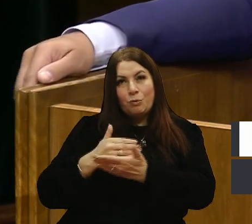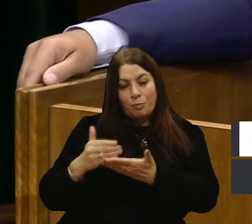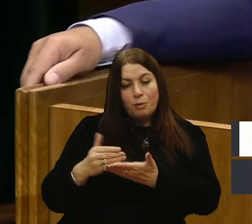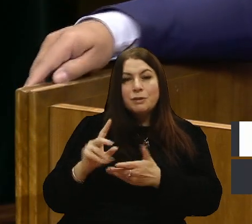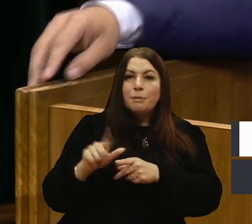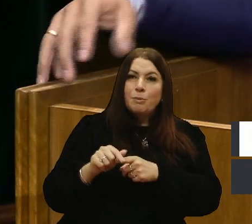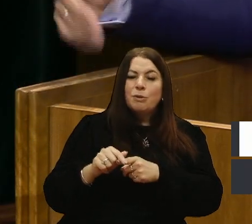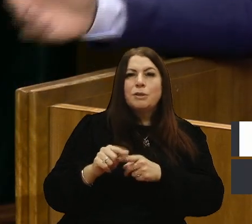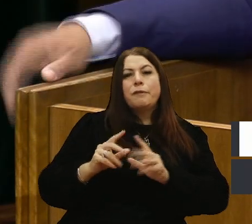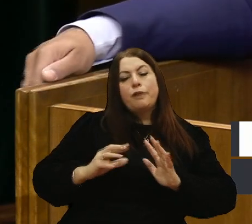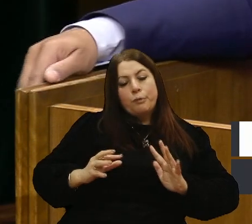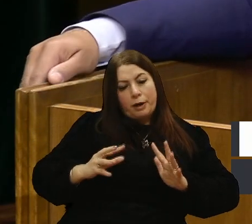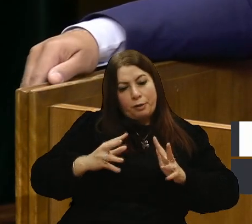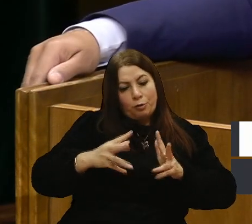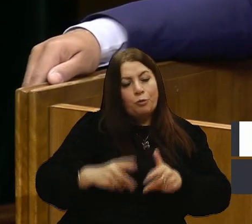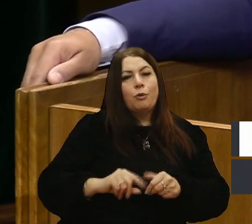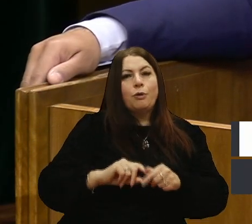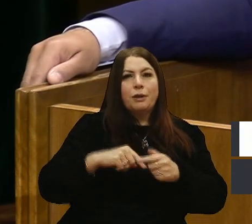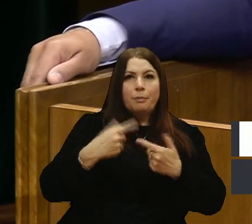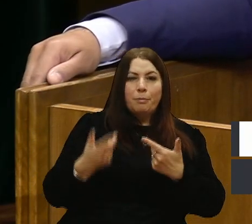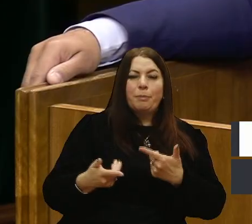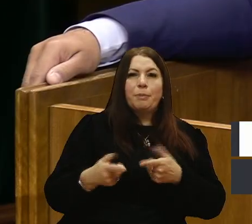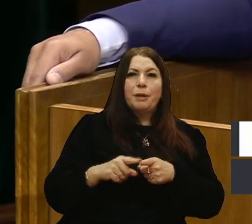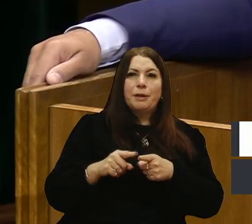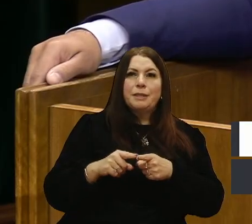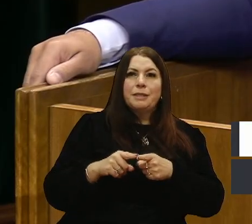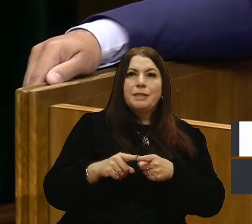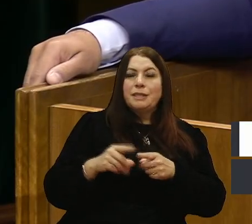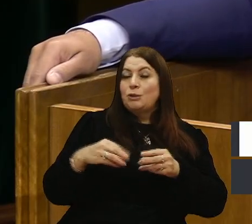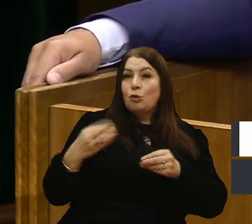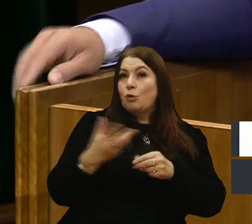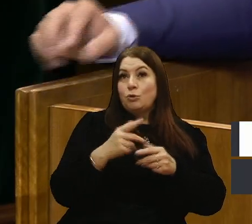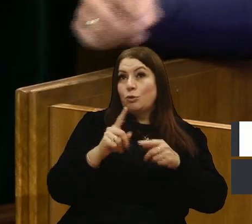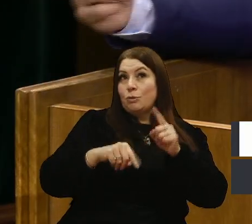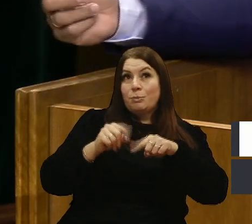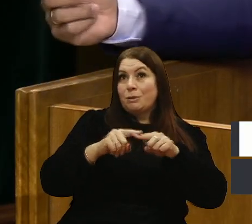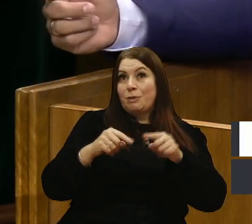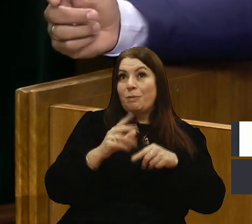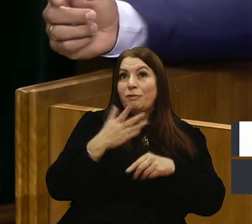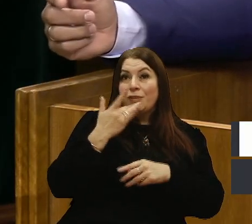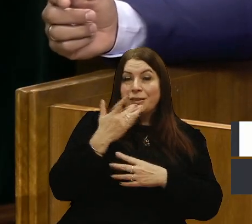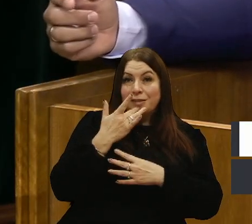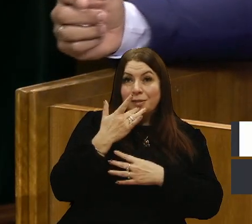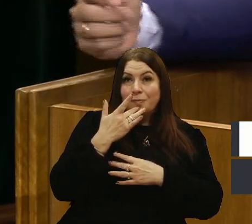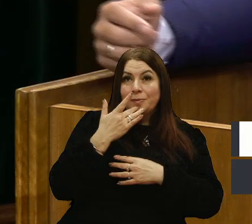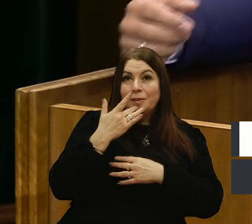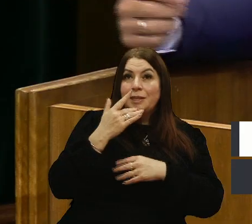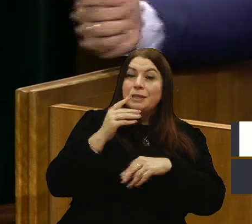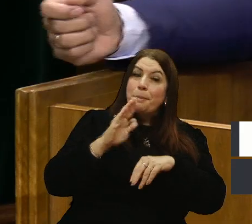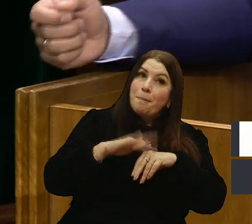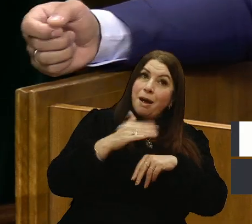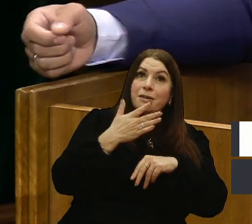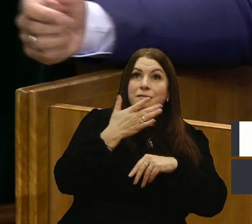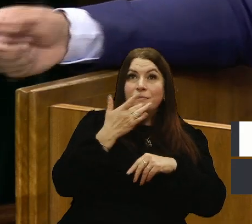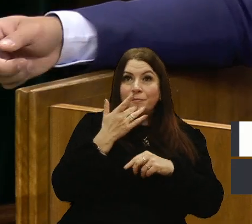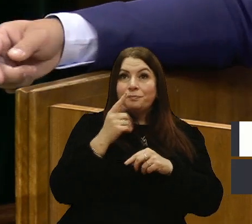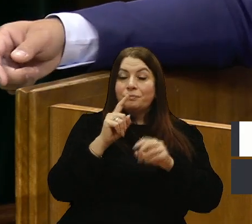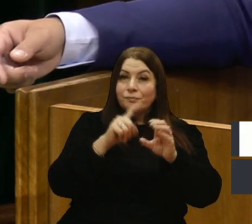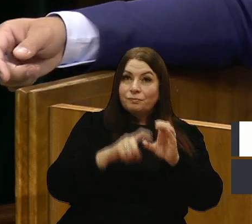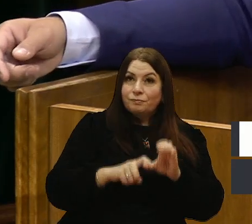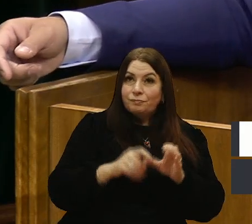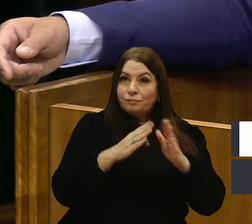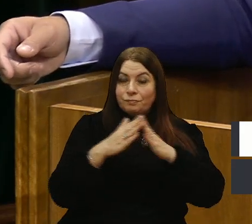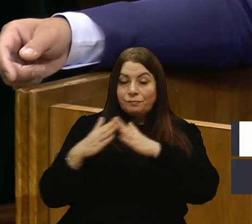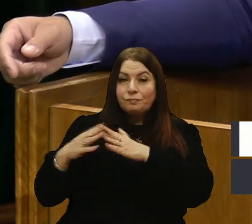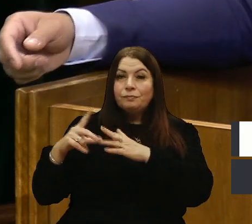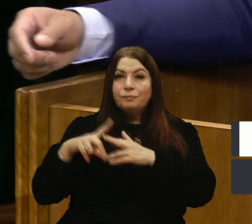começou a vir o trator, veio a encanteiradeira, e aí ficou mais fácil. Mas esse mais fácil, nós tínhamos que depender de um vizinho